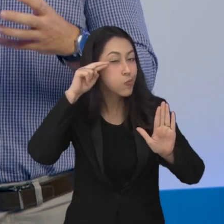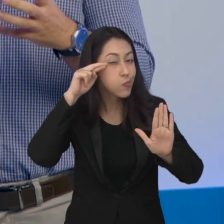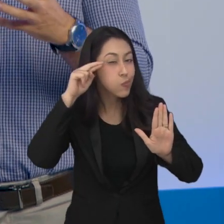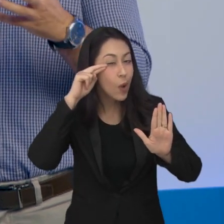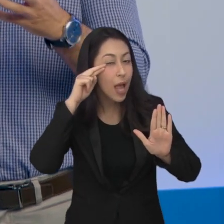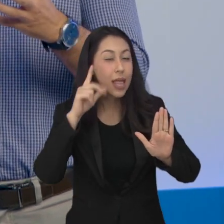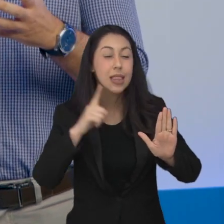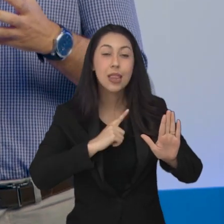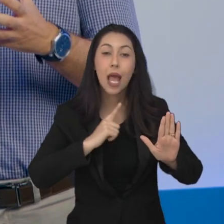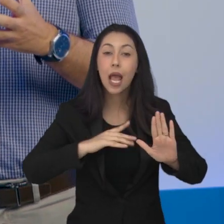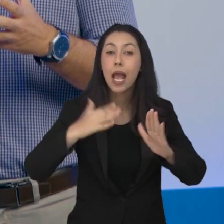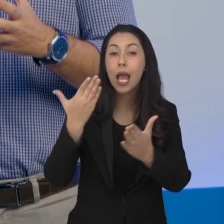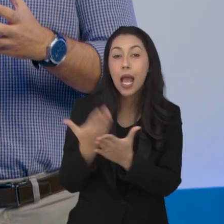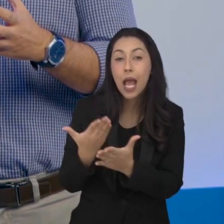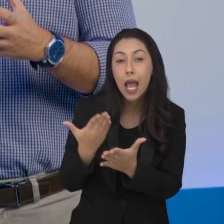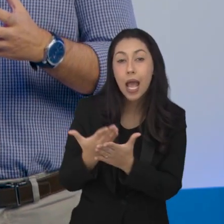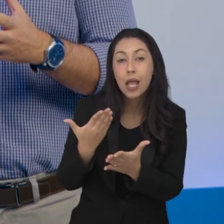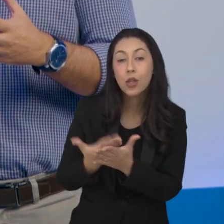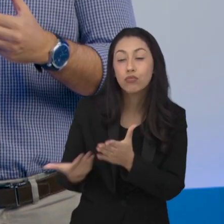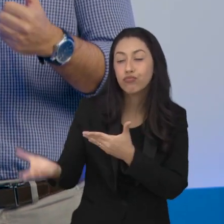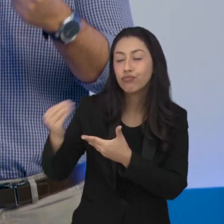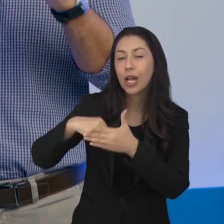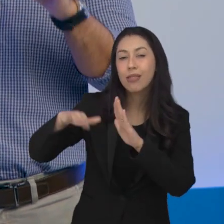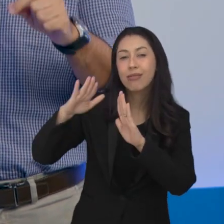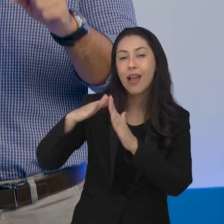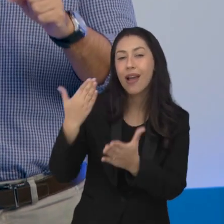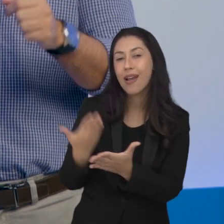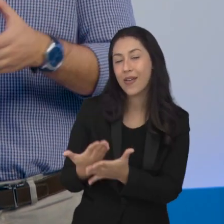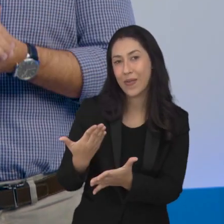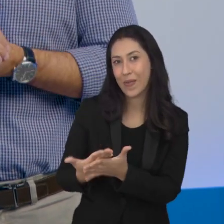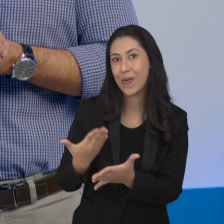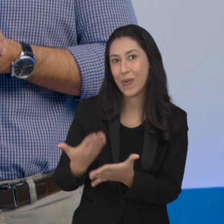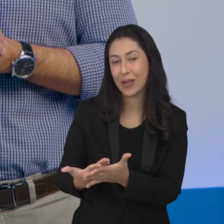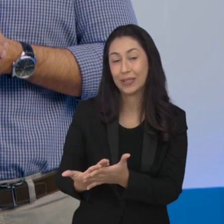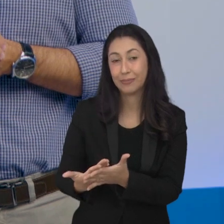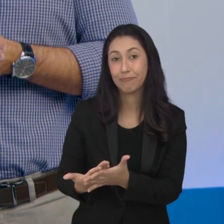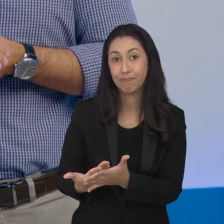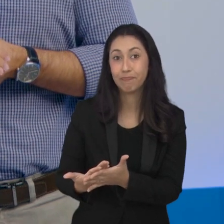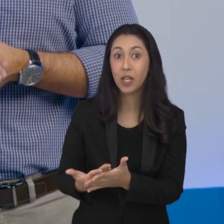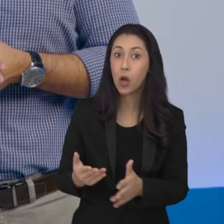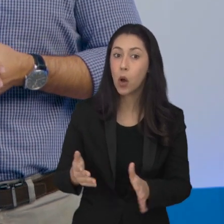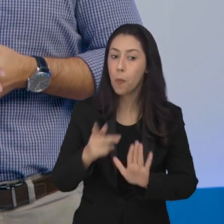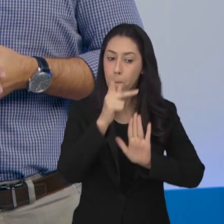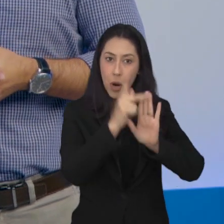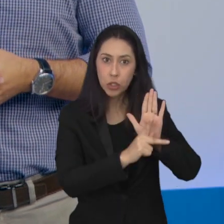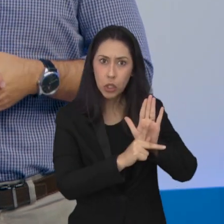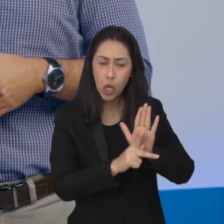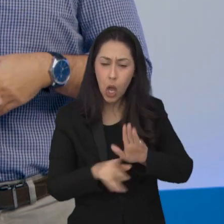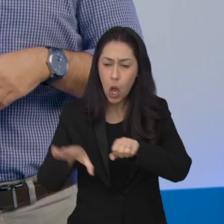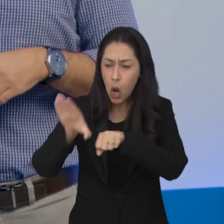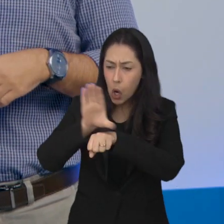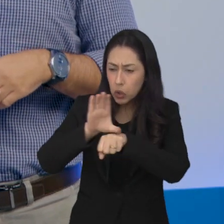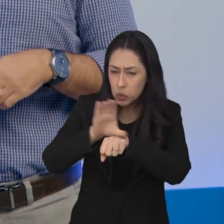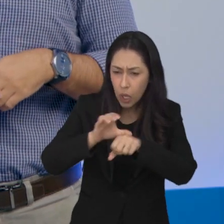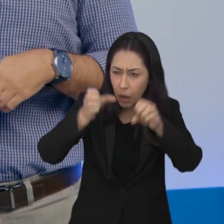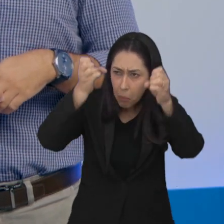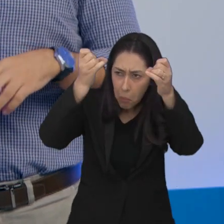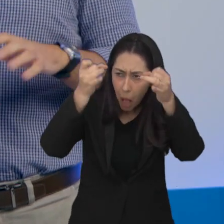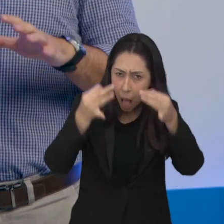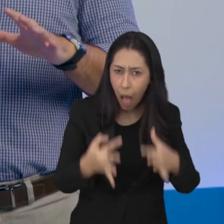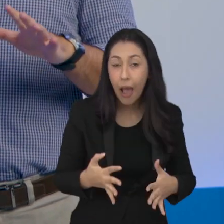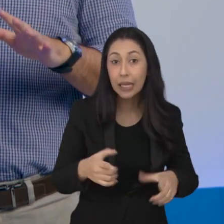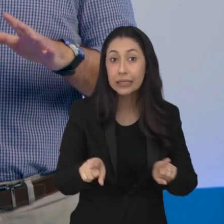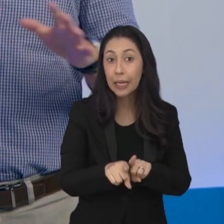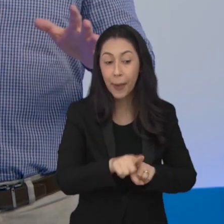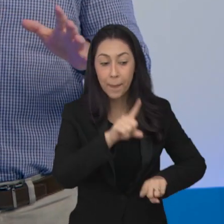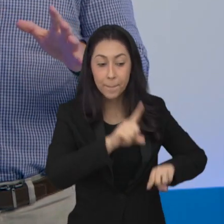o estudo da Constituição nas escolas de ensino públicas aqui da cidade. O projeto tem o nome de Constituição em Miúdos e é